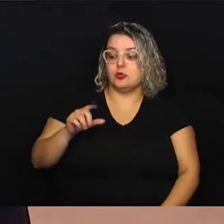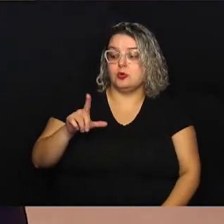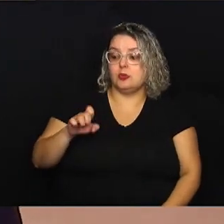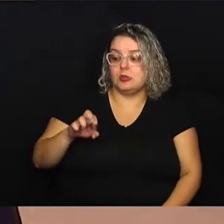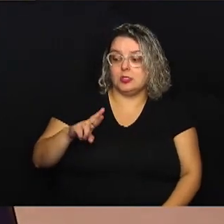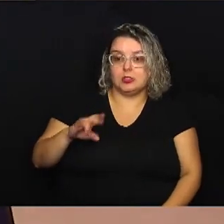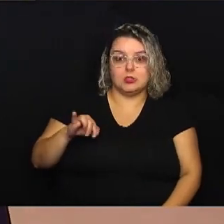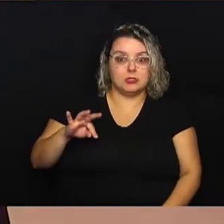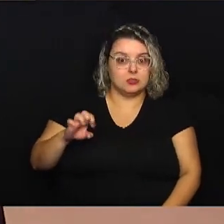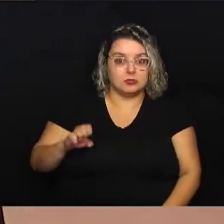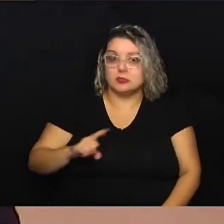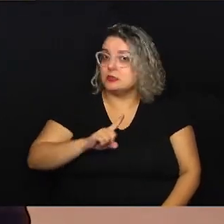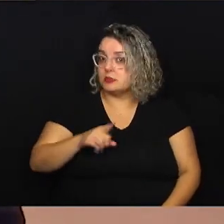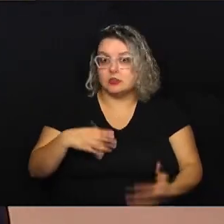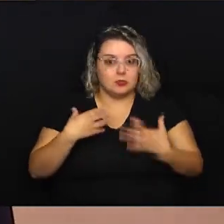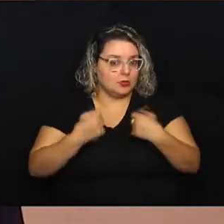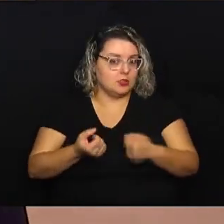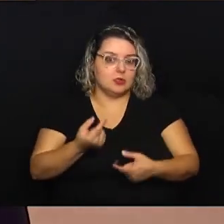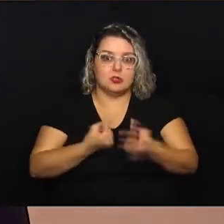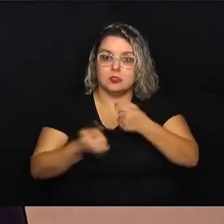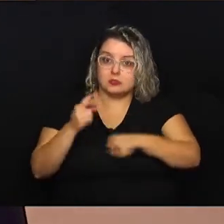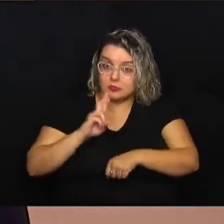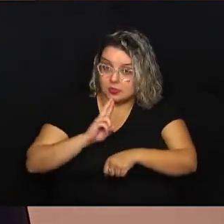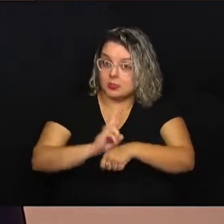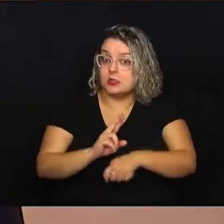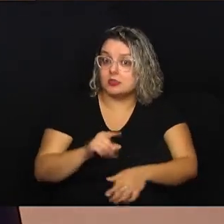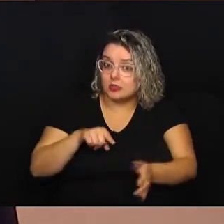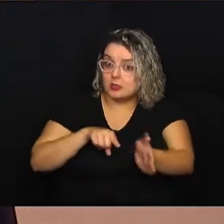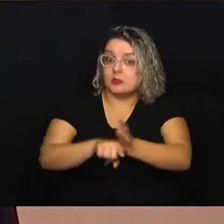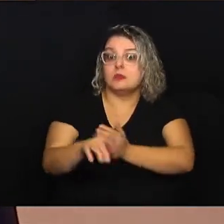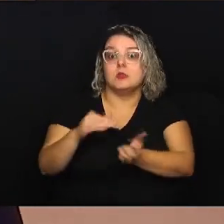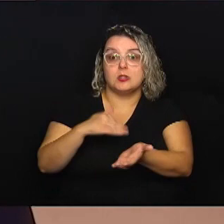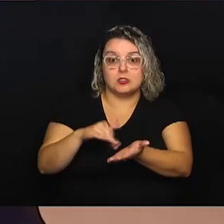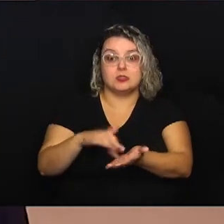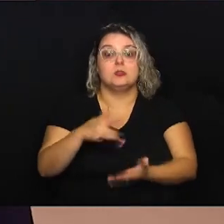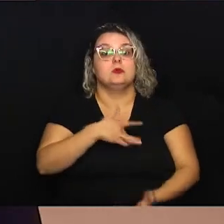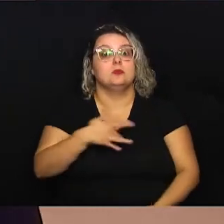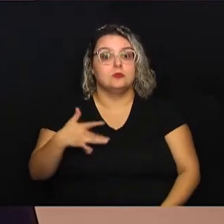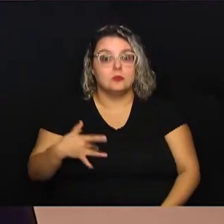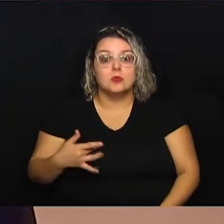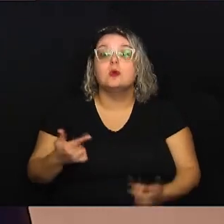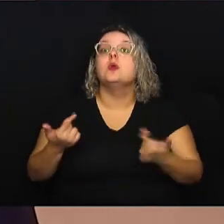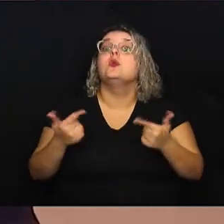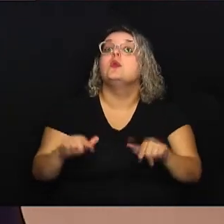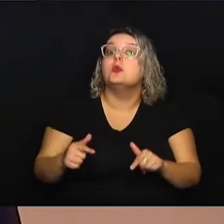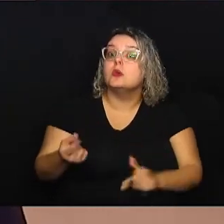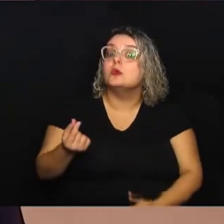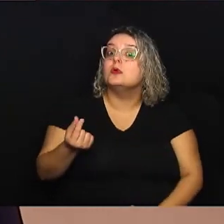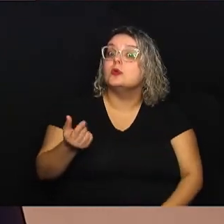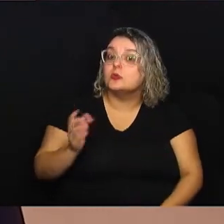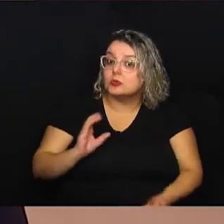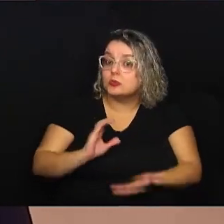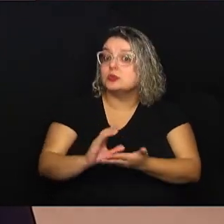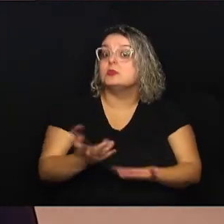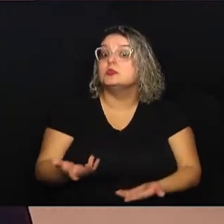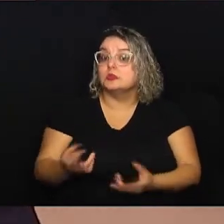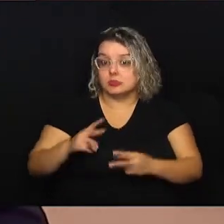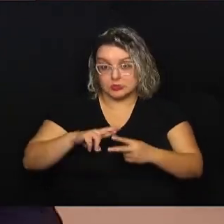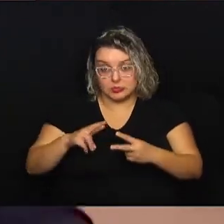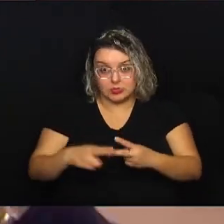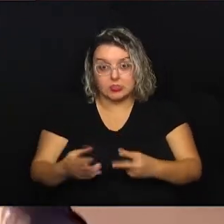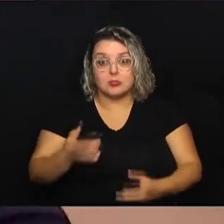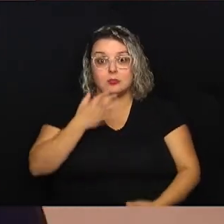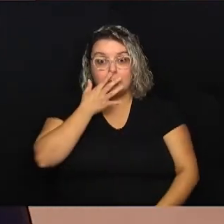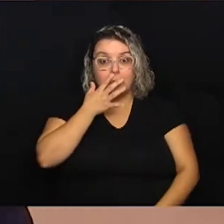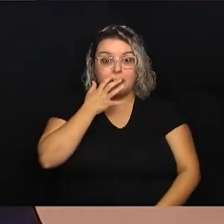não receberam esses recursos. Então a gente pergunta para a Secretaria Municipal de Saúde aonde ela colocou esses recursos, que seja isso